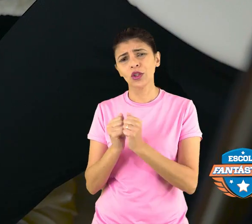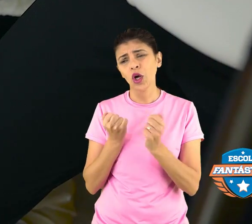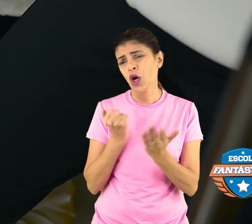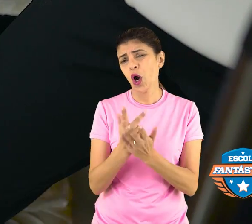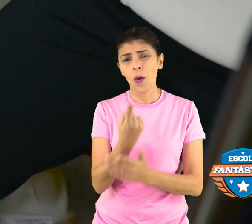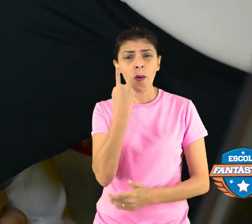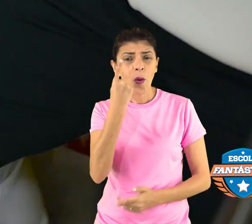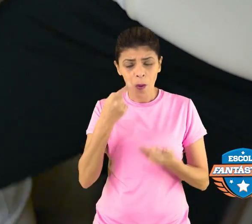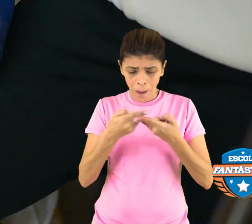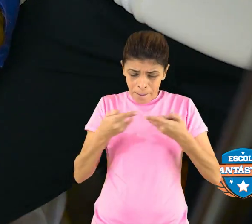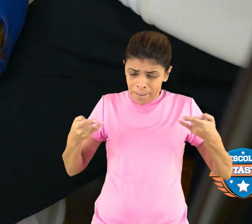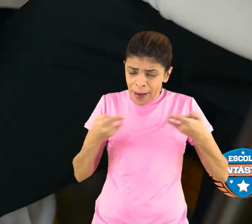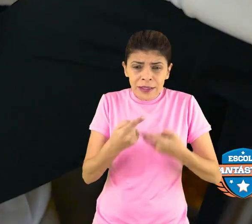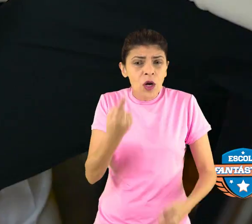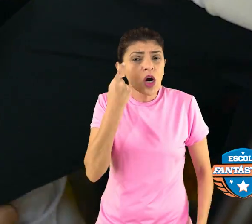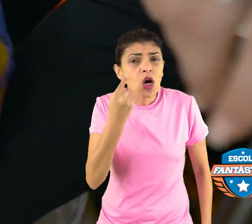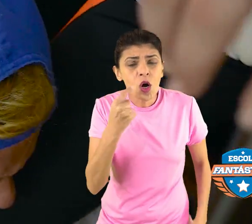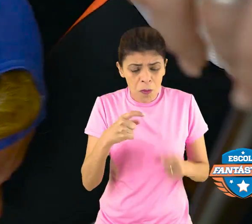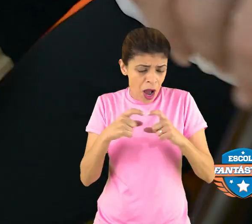uma passagem!